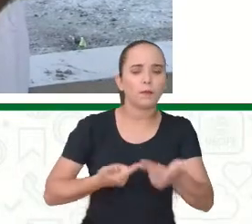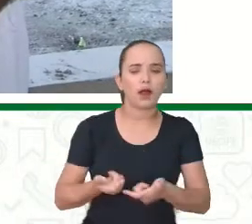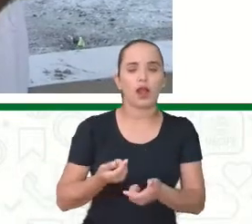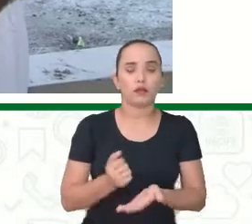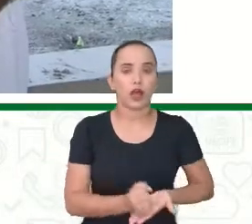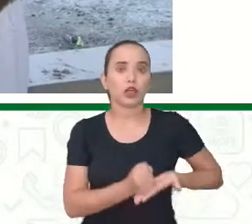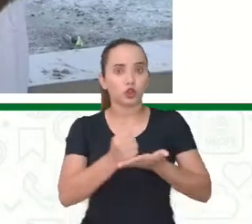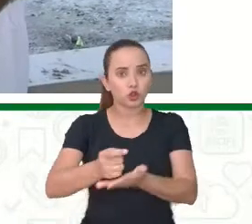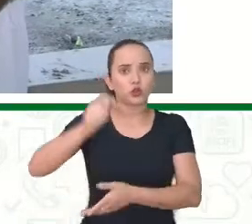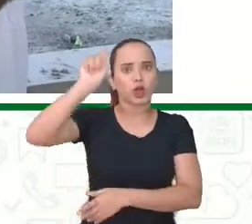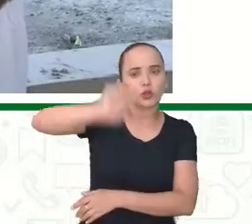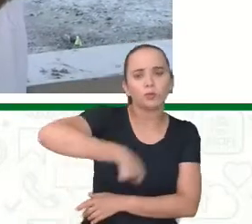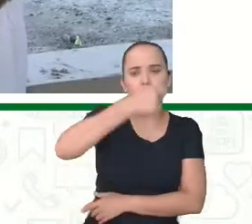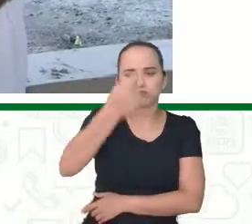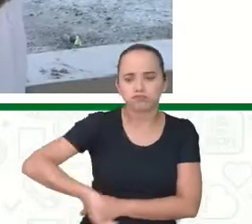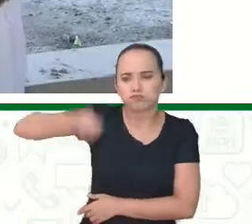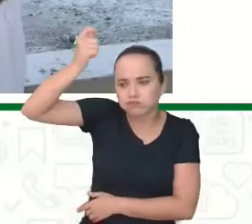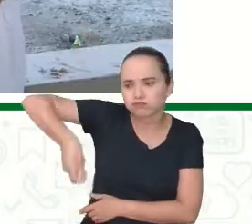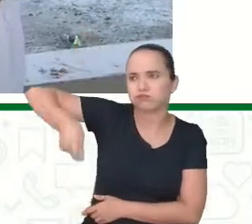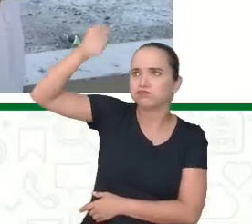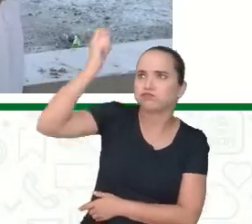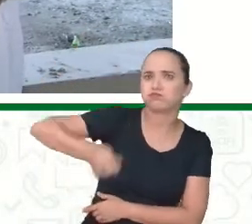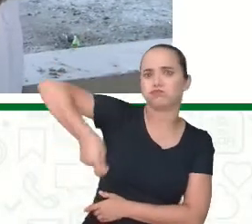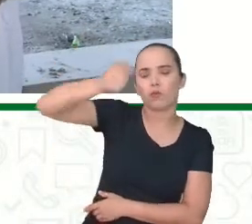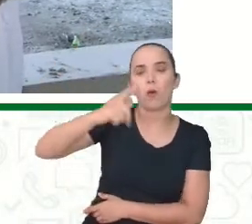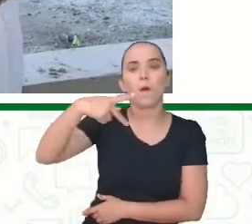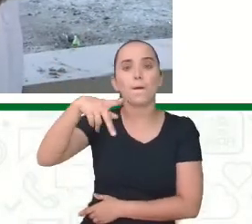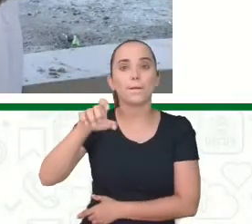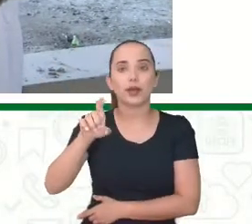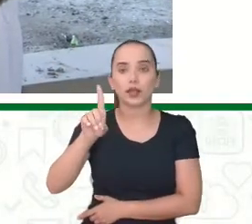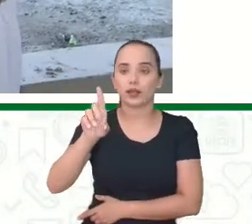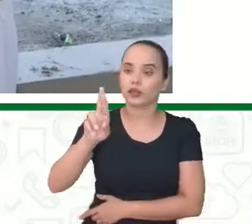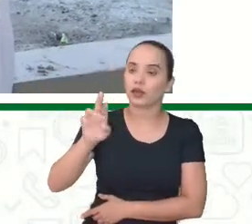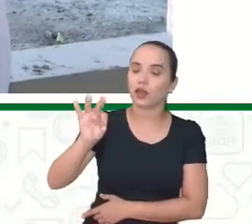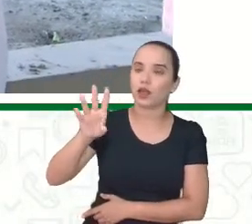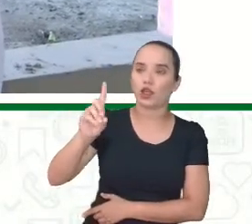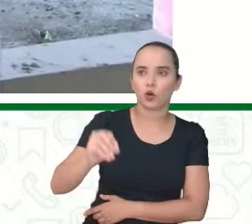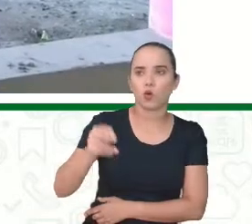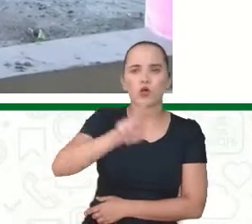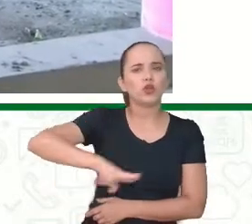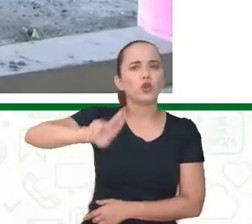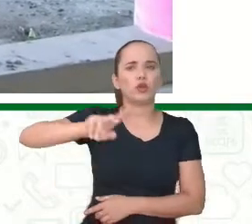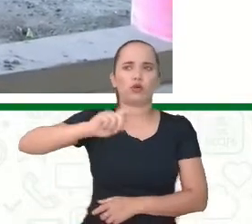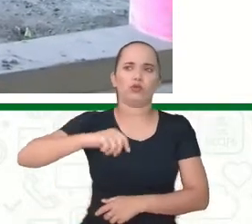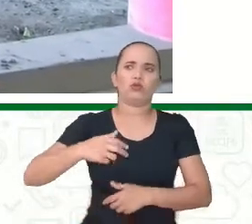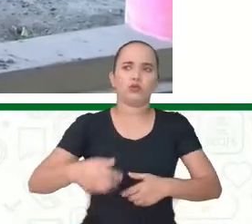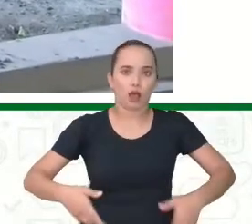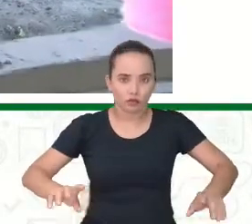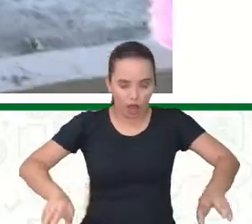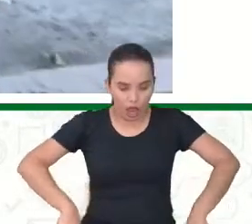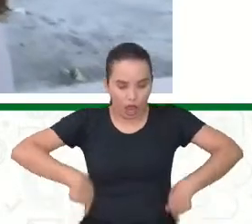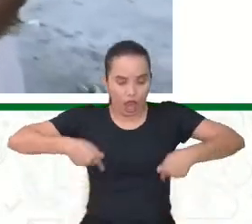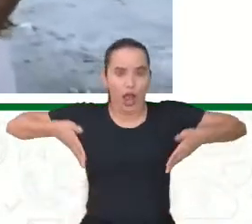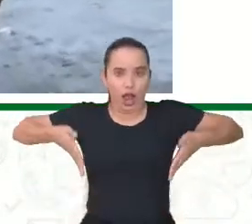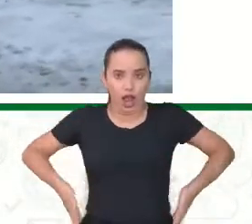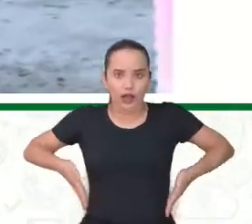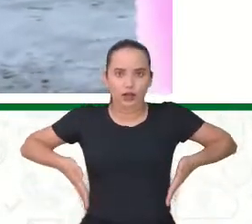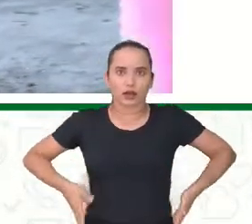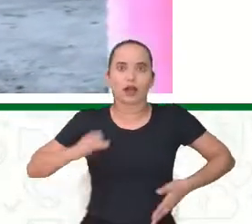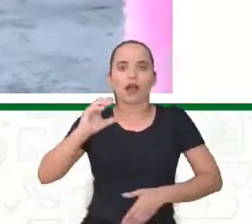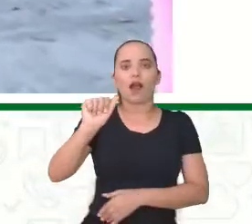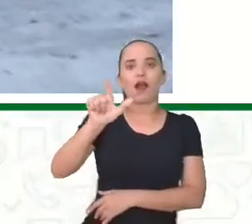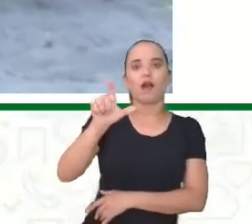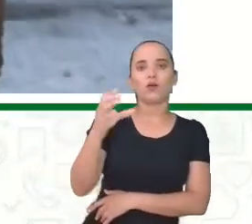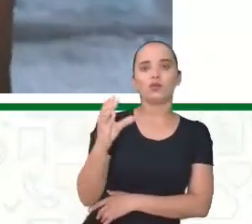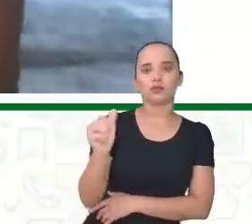pedreiro e eu usava as gandolas do meu primo que servia o quartel. Eu usava as calças dele do